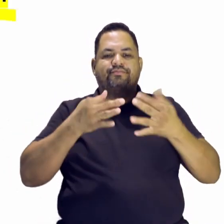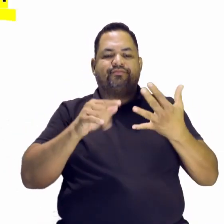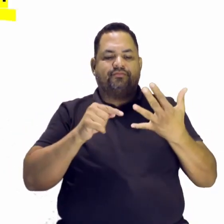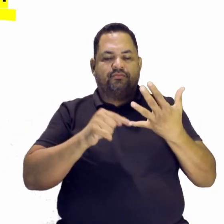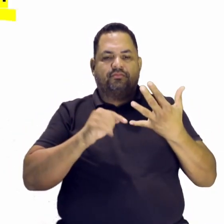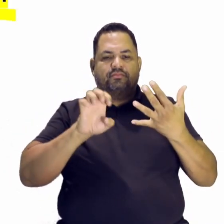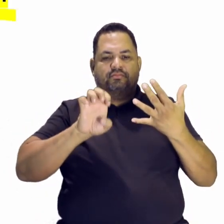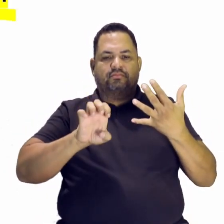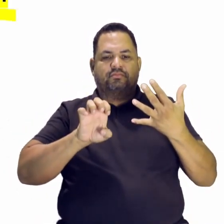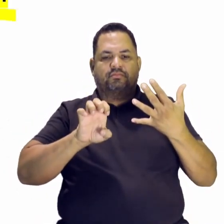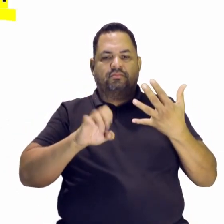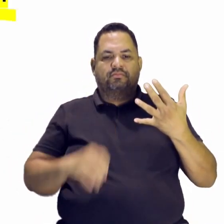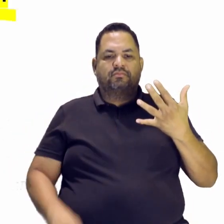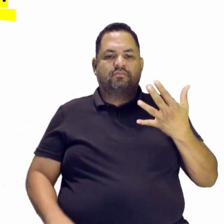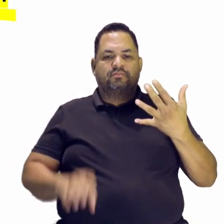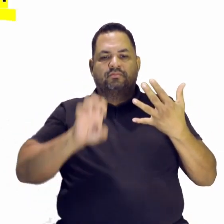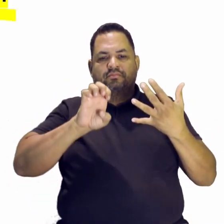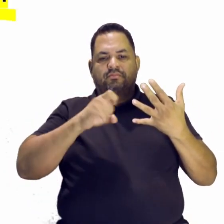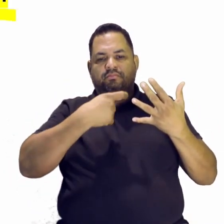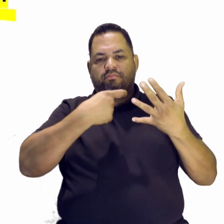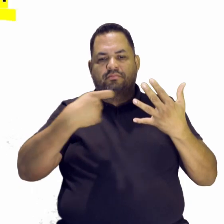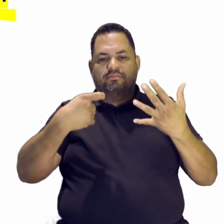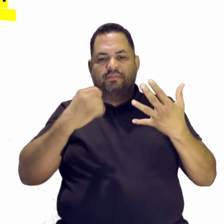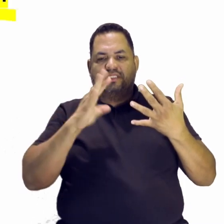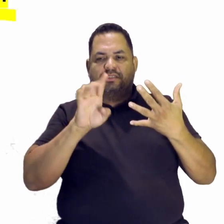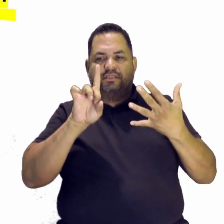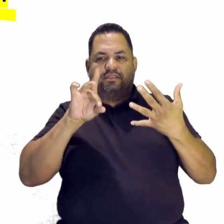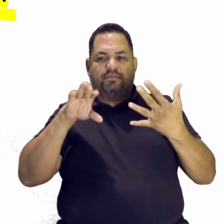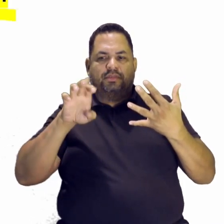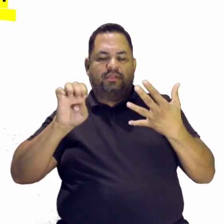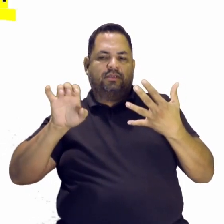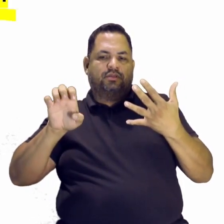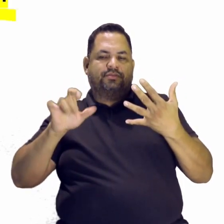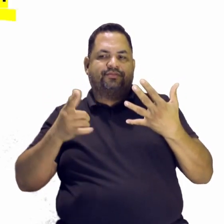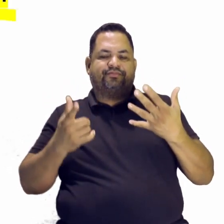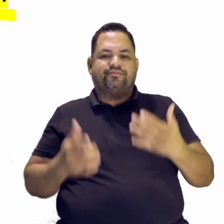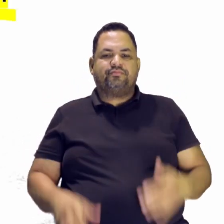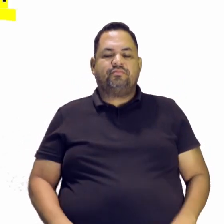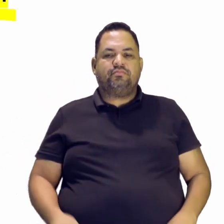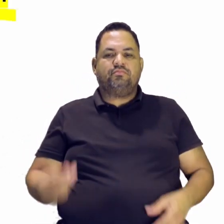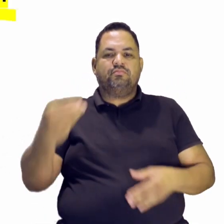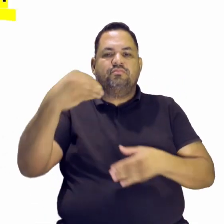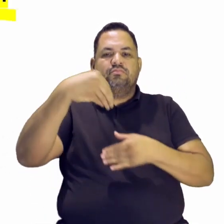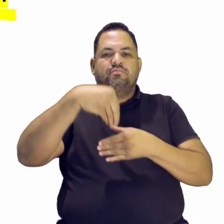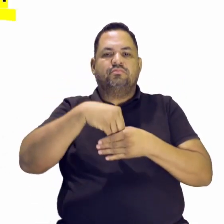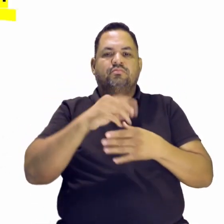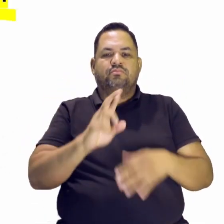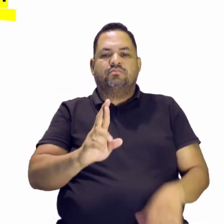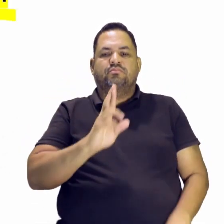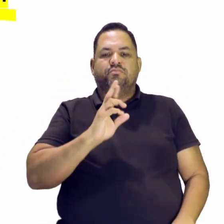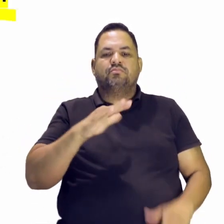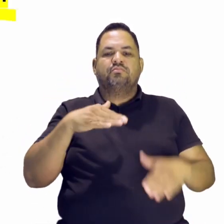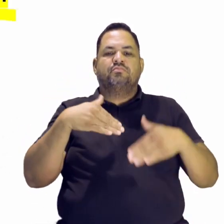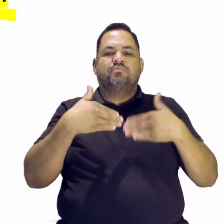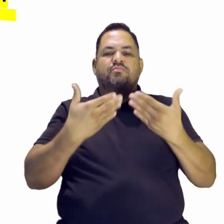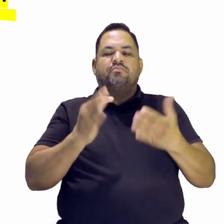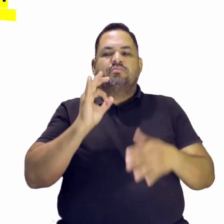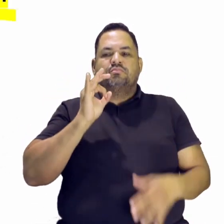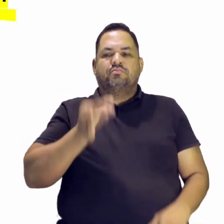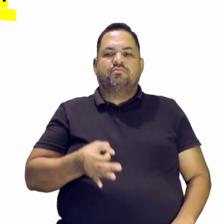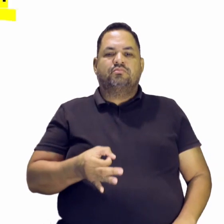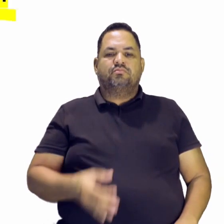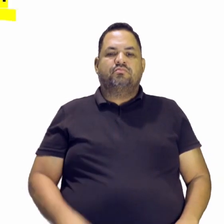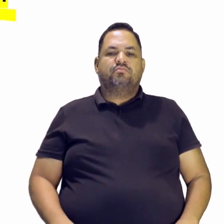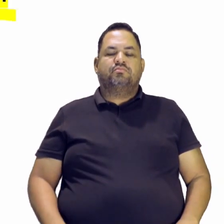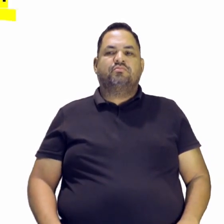a letra E, excitabilidade. Então, dentre essas respostas aí, qual que está correta? O que tu